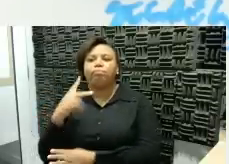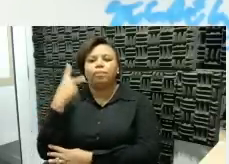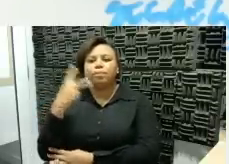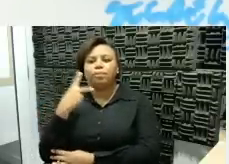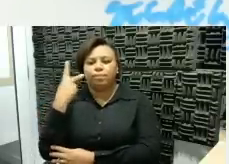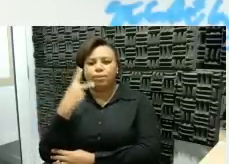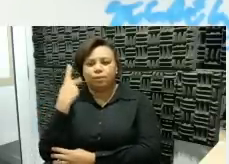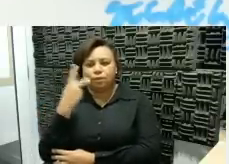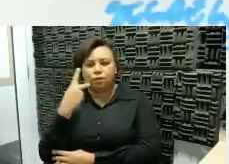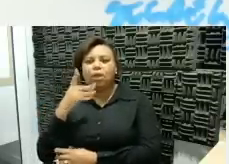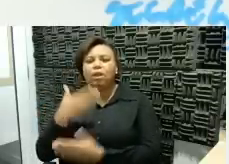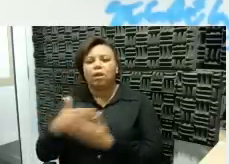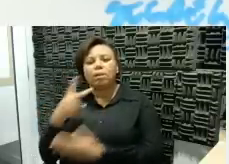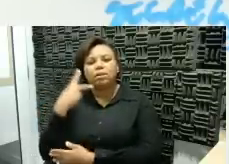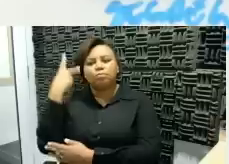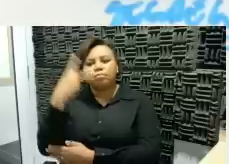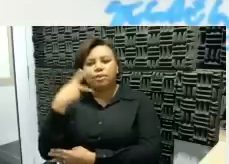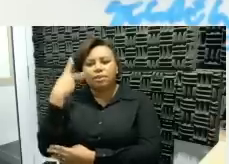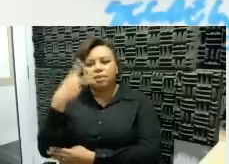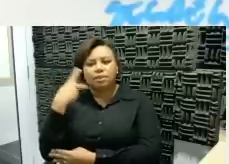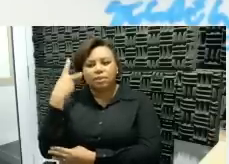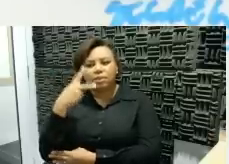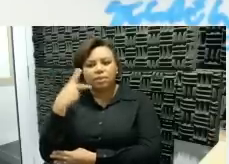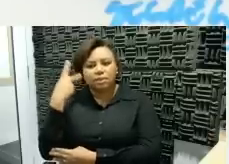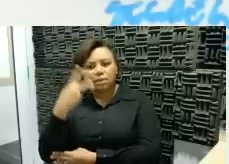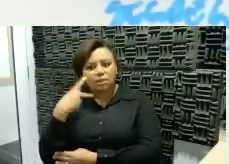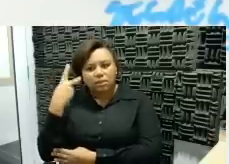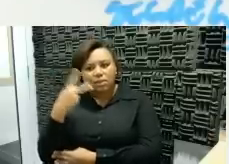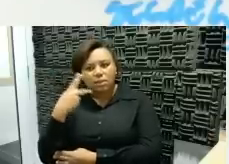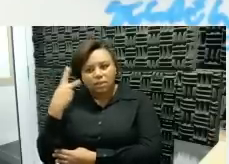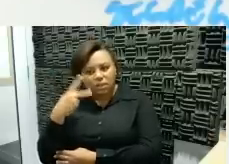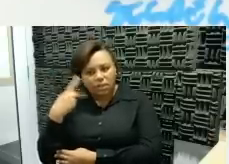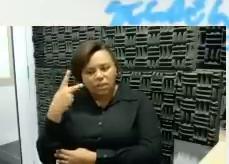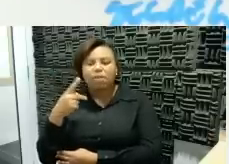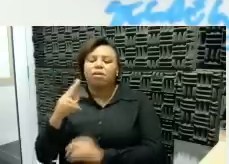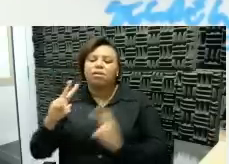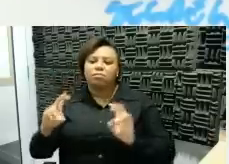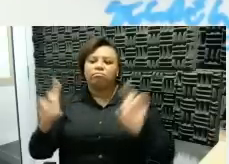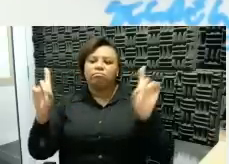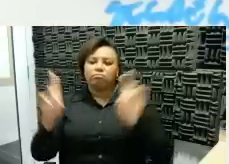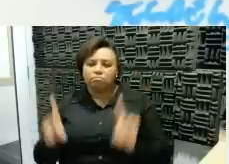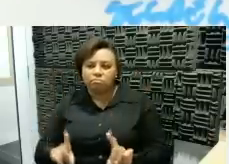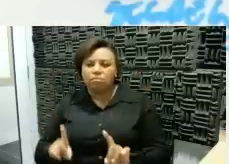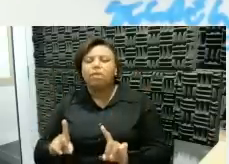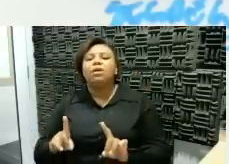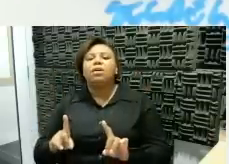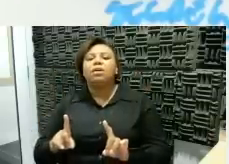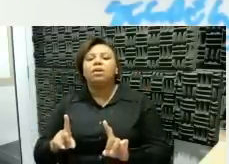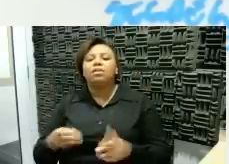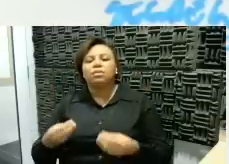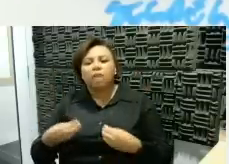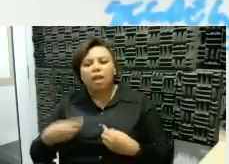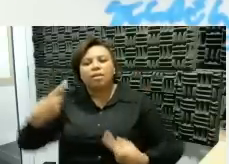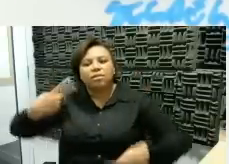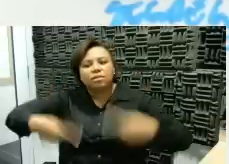politiza né ele politiza a questão da deficiência ele traz a discussão pra a